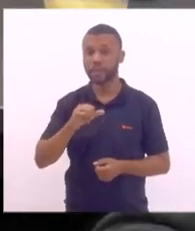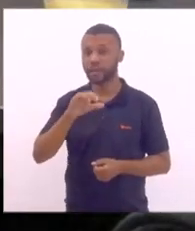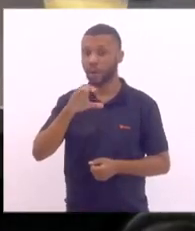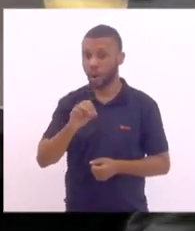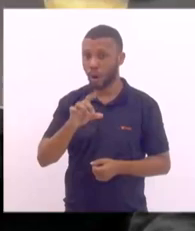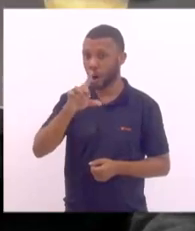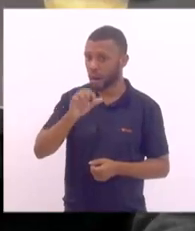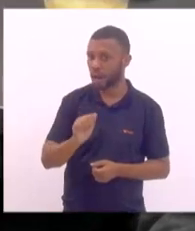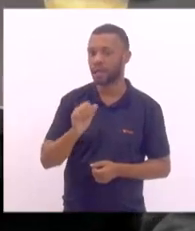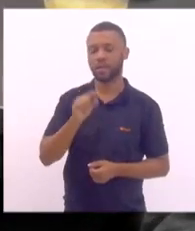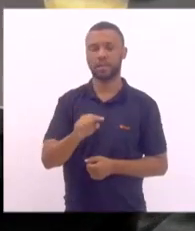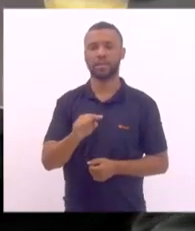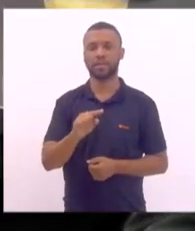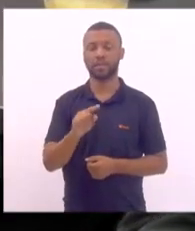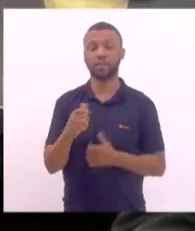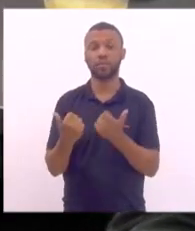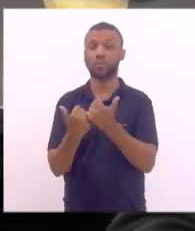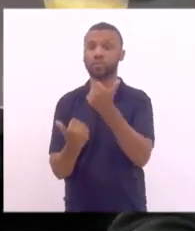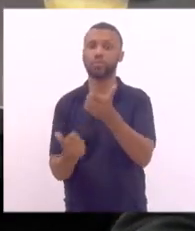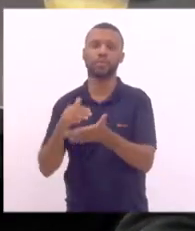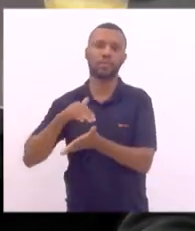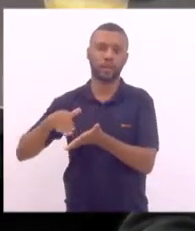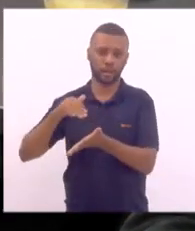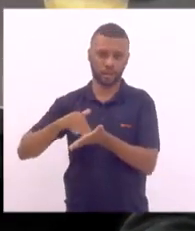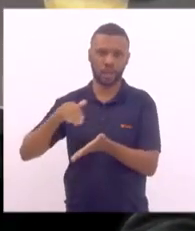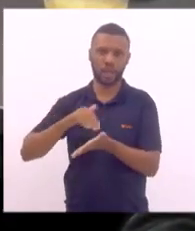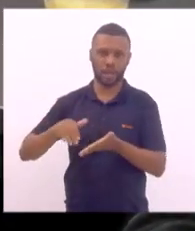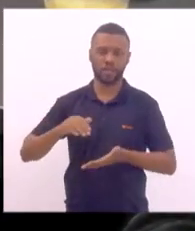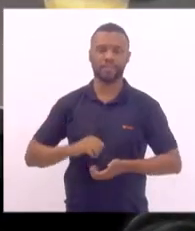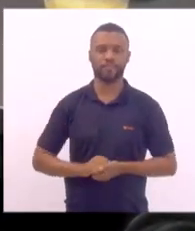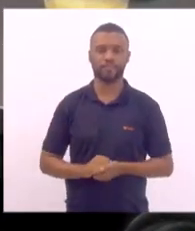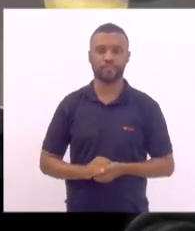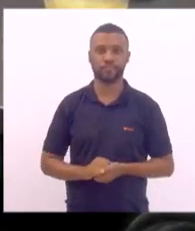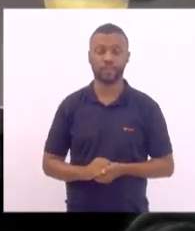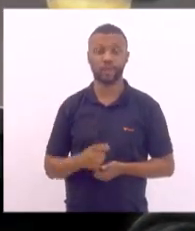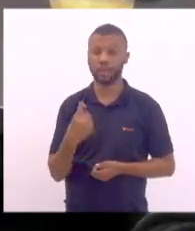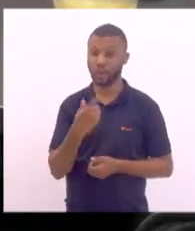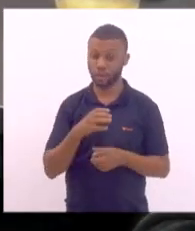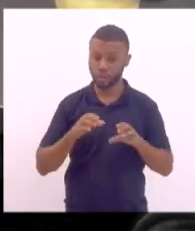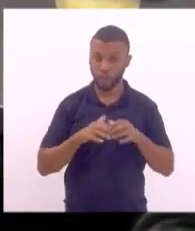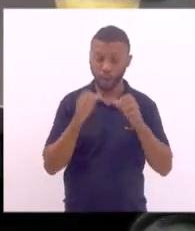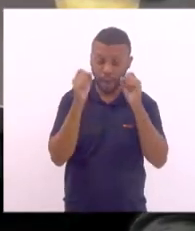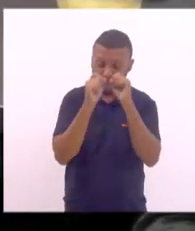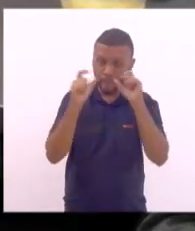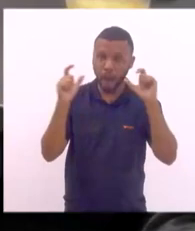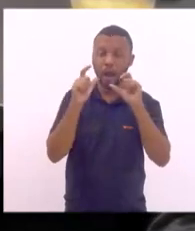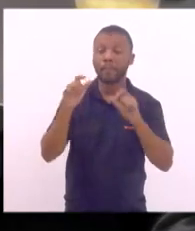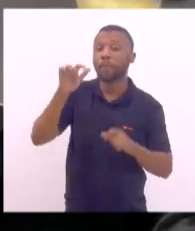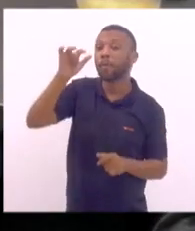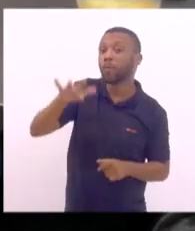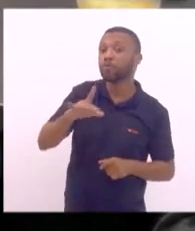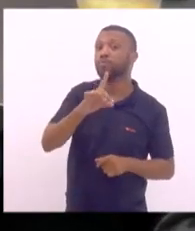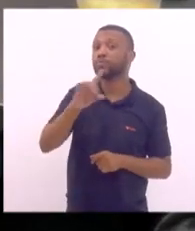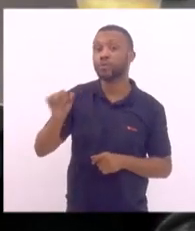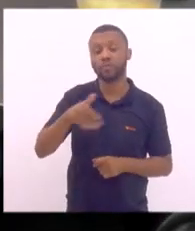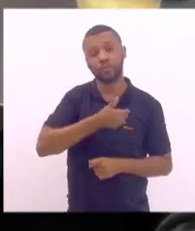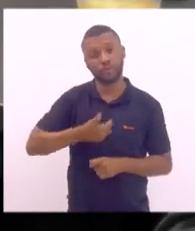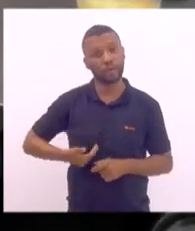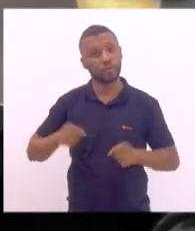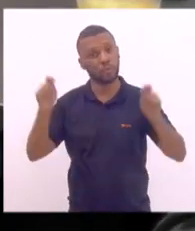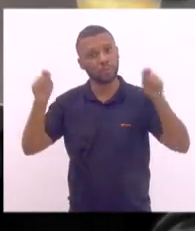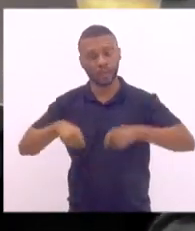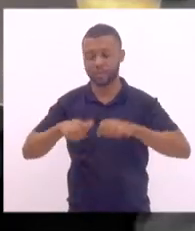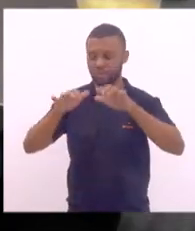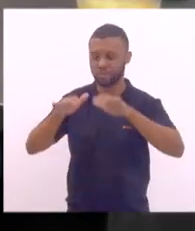subsecretário, tanto que nós que alertamos para o último dia para que o governo pudesse mandar